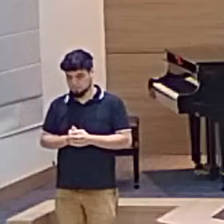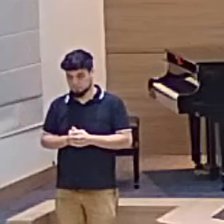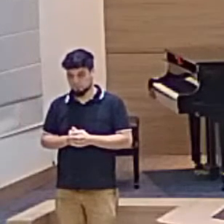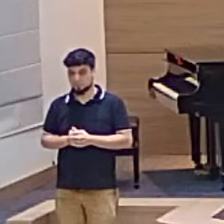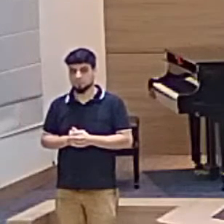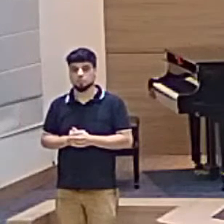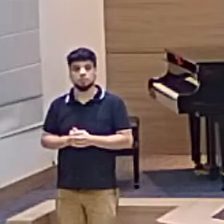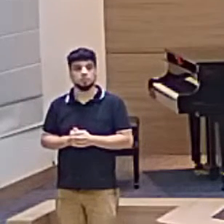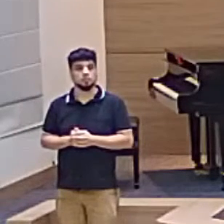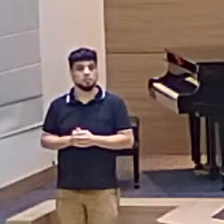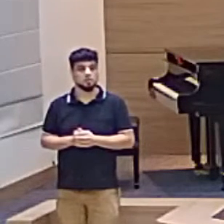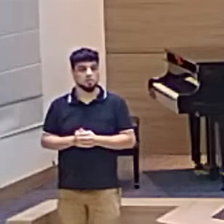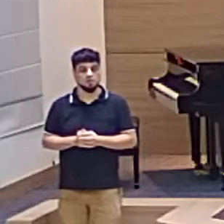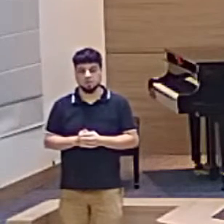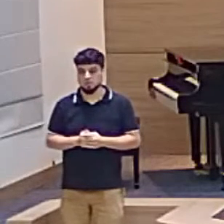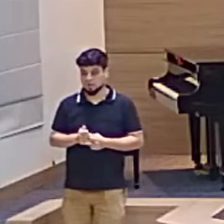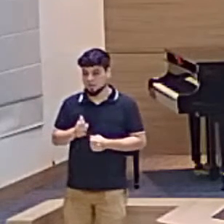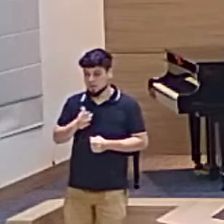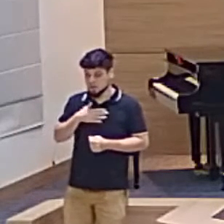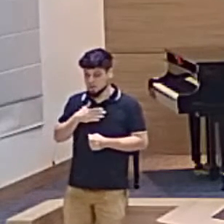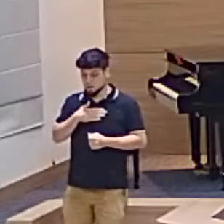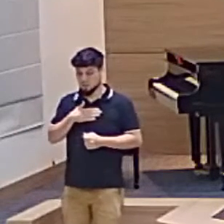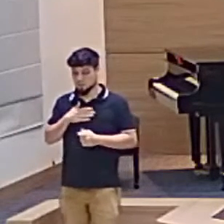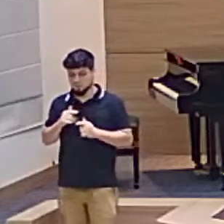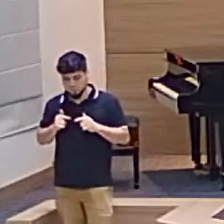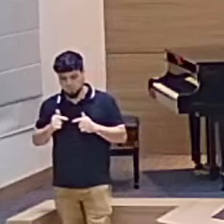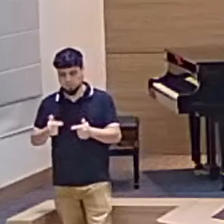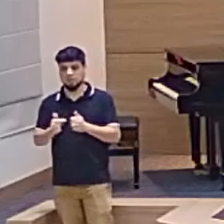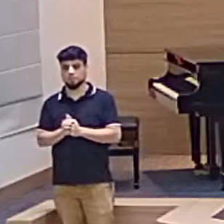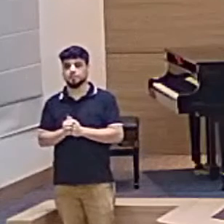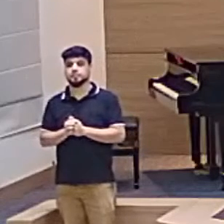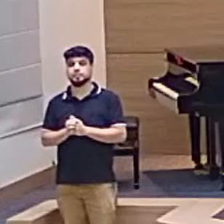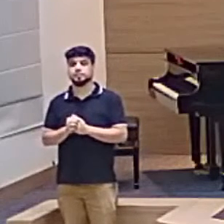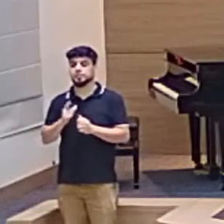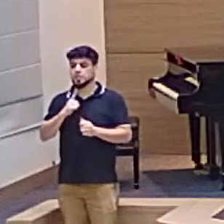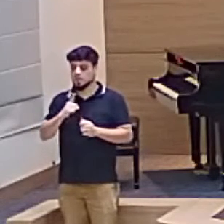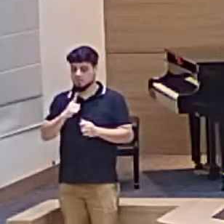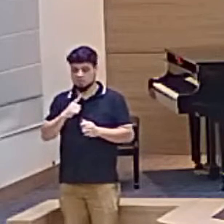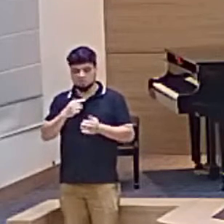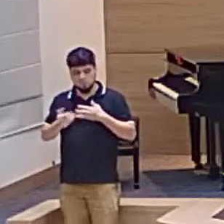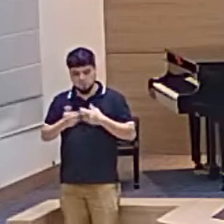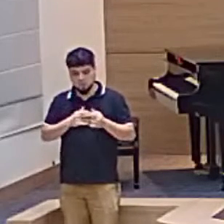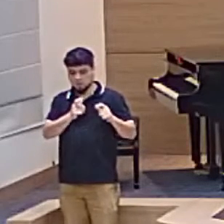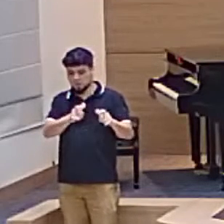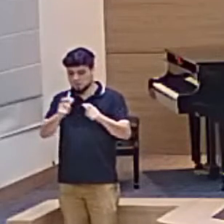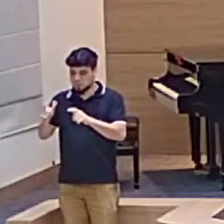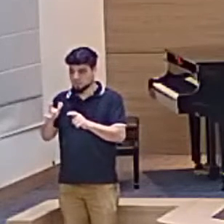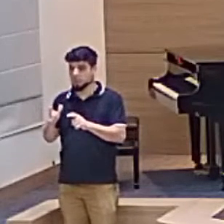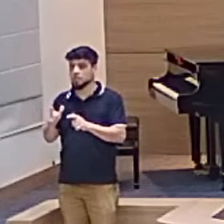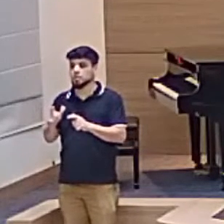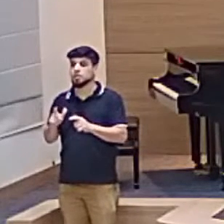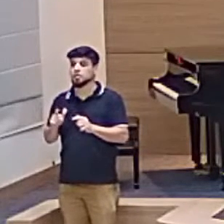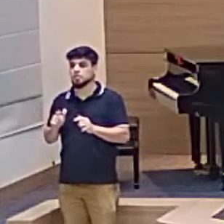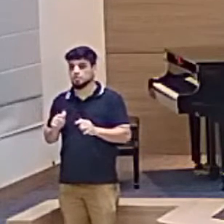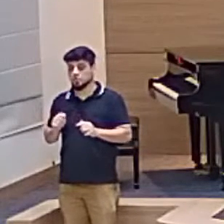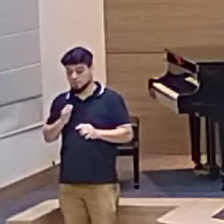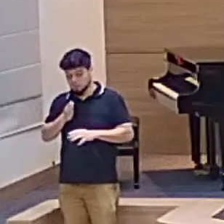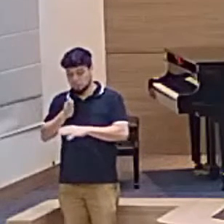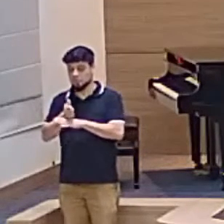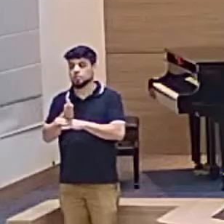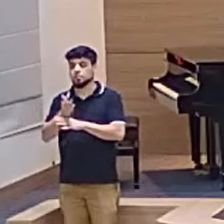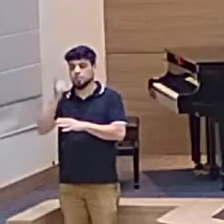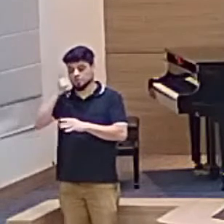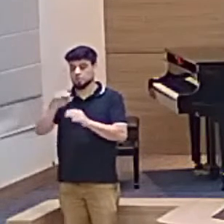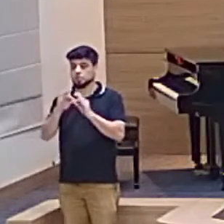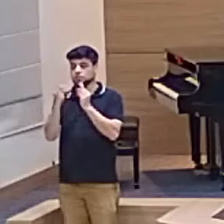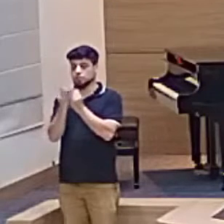eu vou arregaçar as mangas eu irei onde for para levar a minha família se a chegar